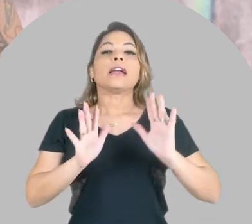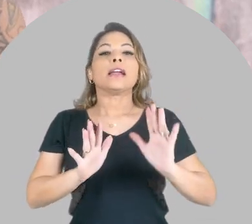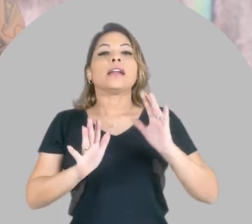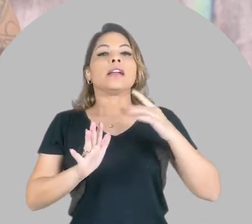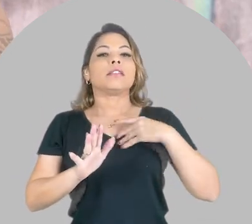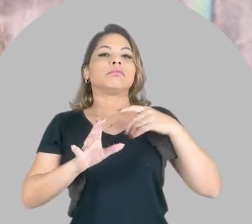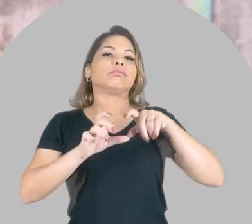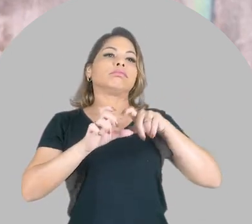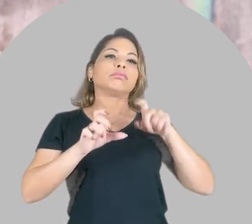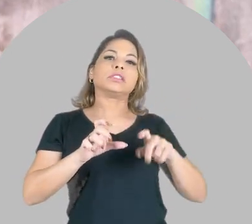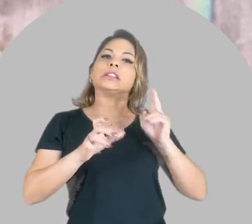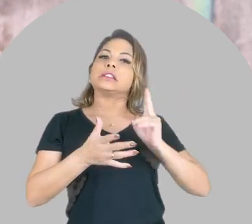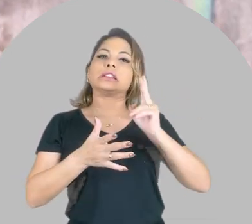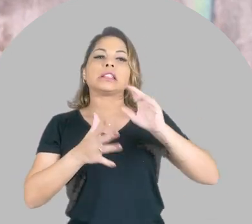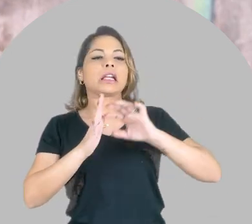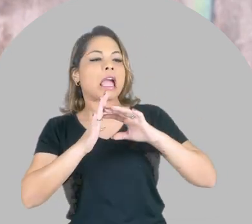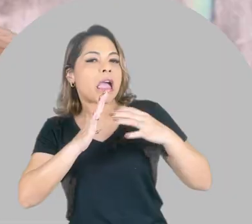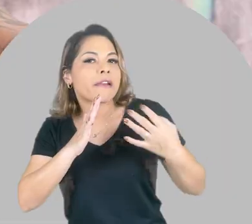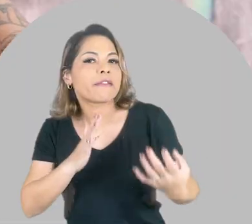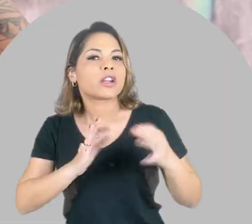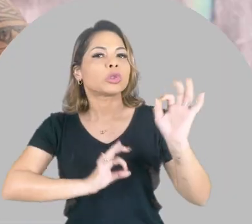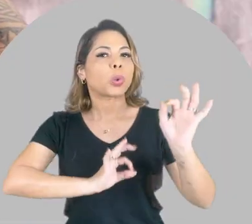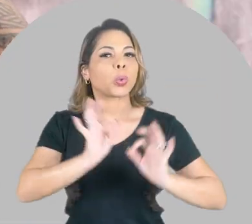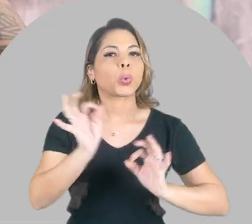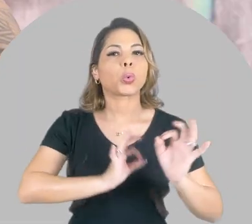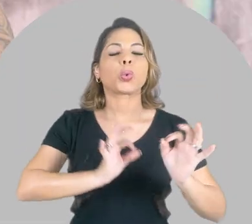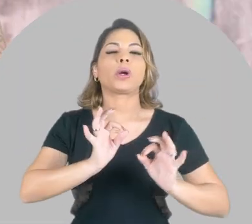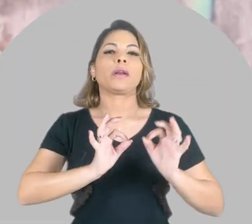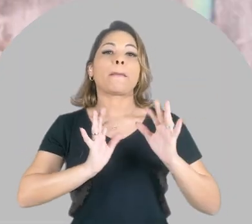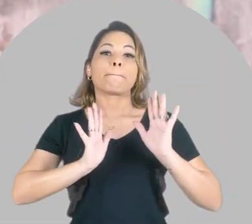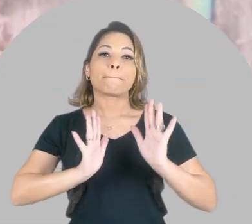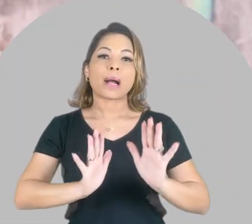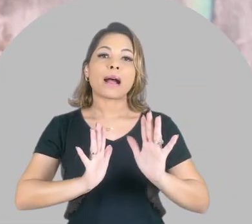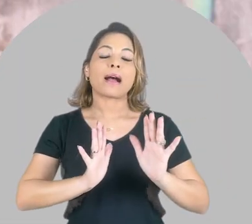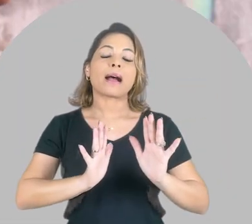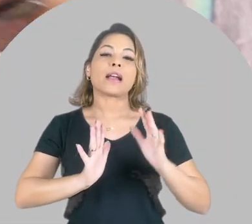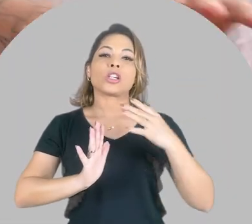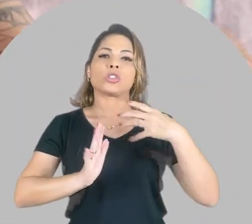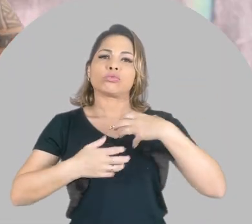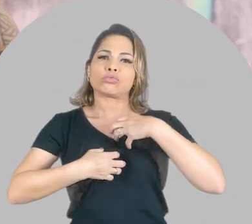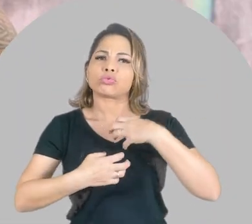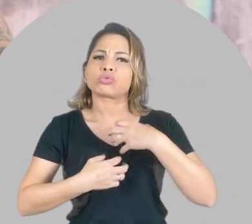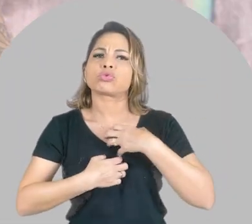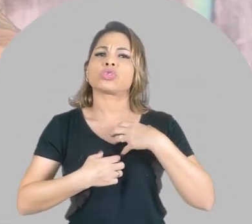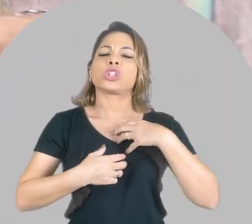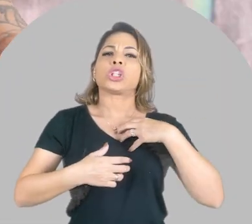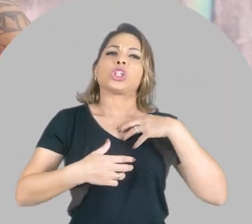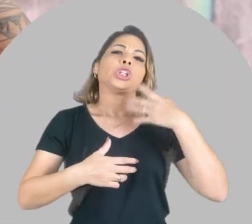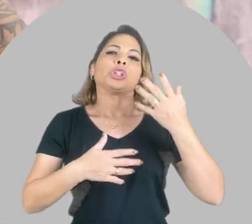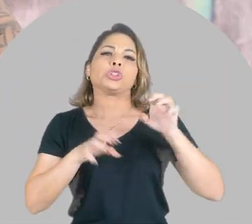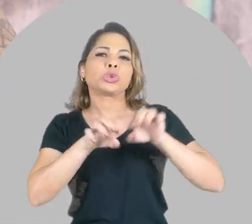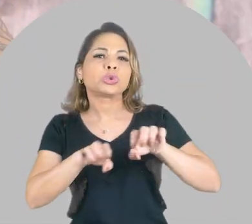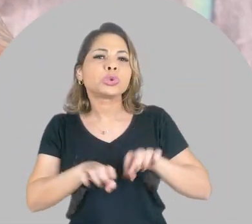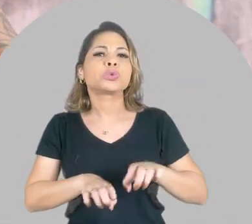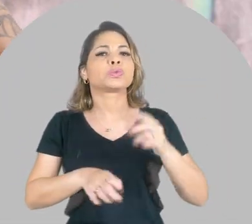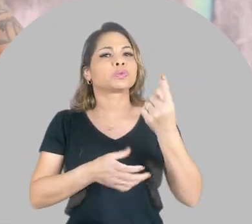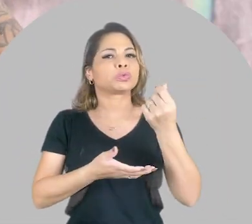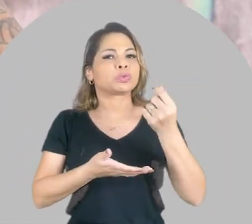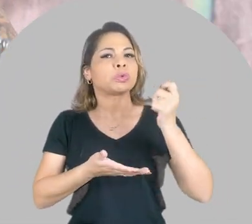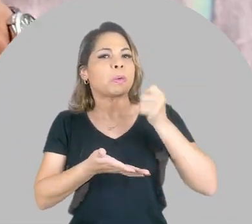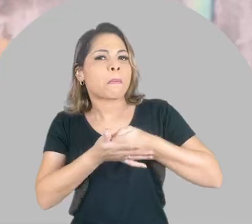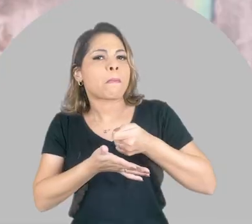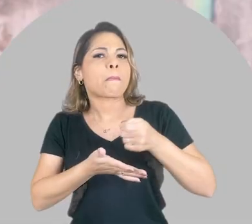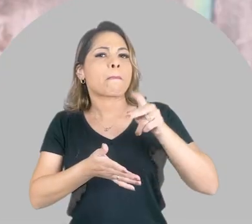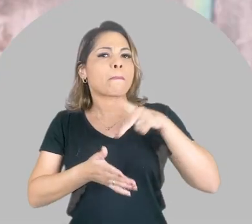outra. Na independência a gente sempre ter feito nossos eventos, organizado as nossas paradas do nosso jeito, com a nossa estrutura, com a nossa